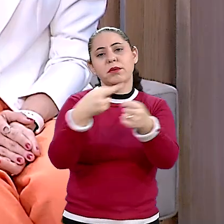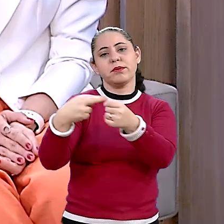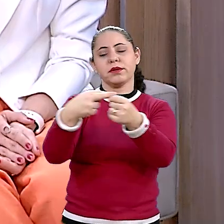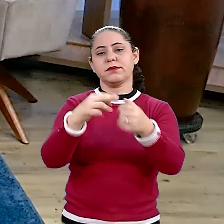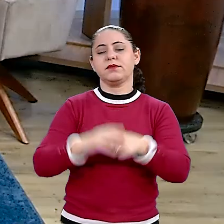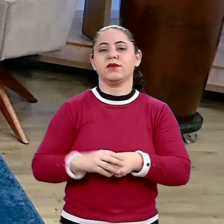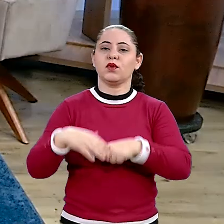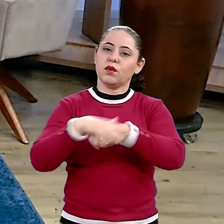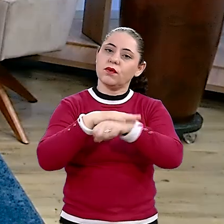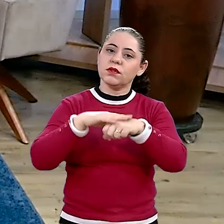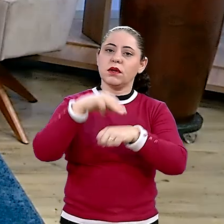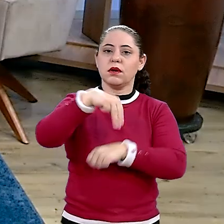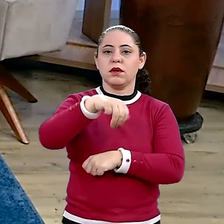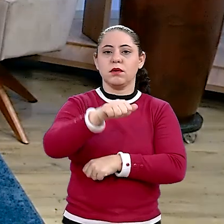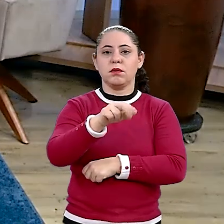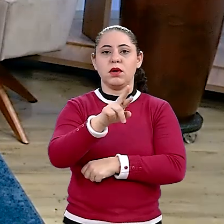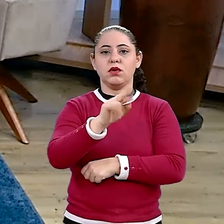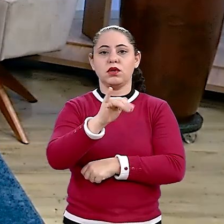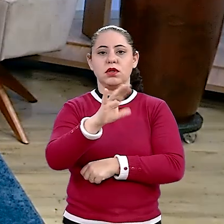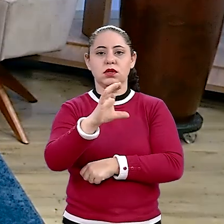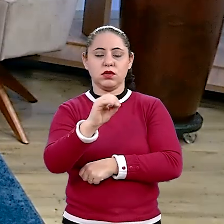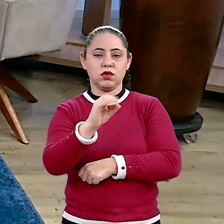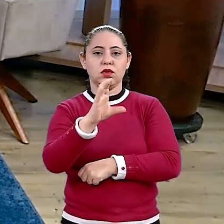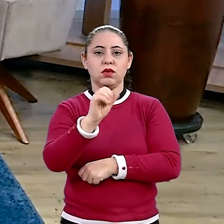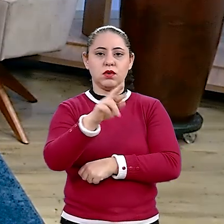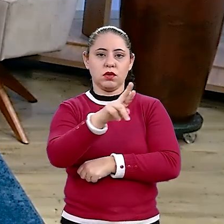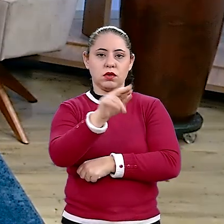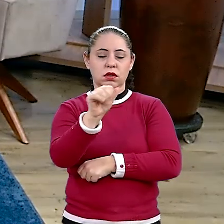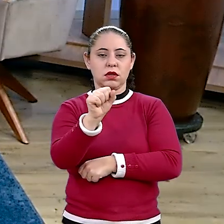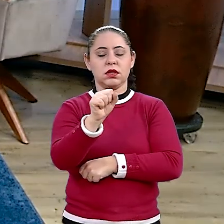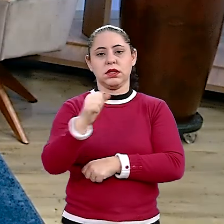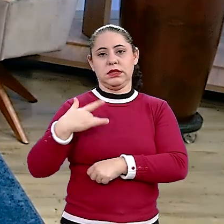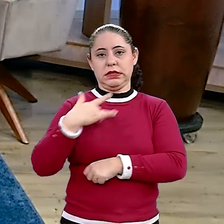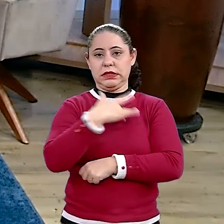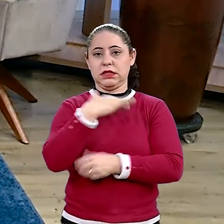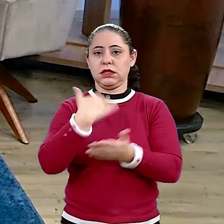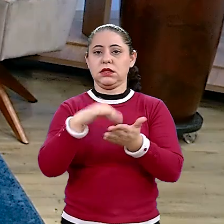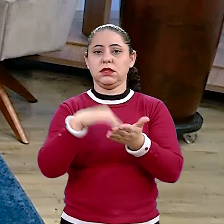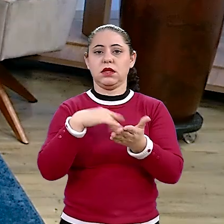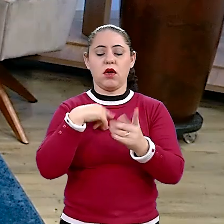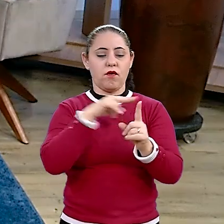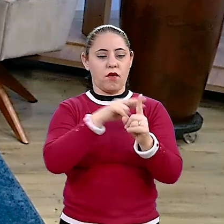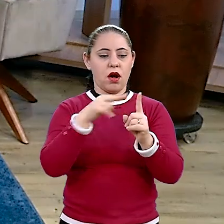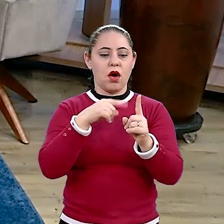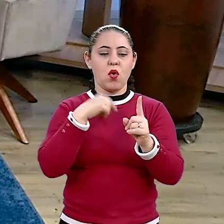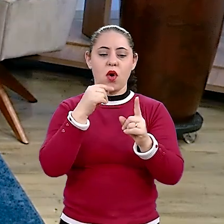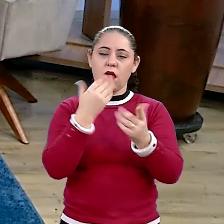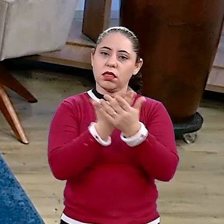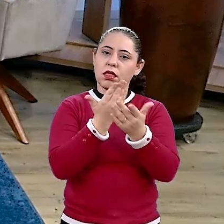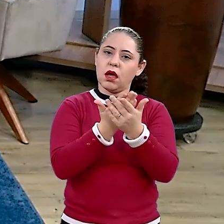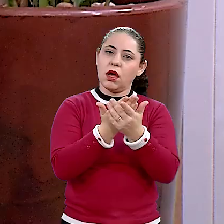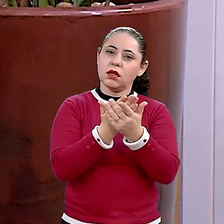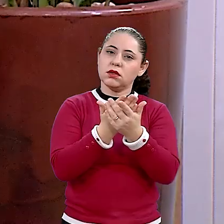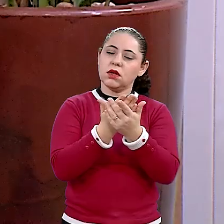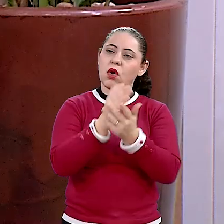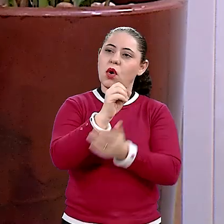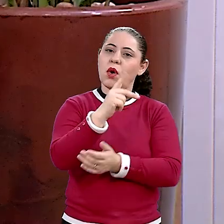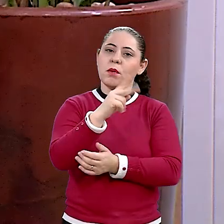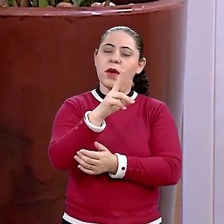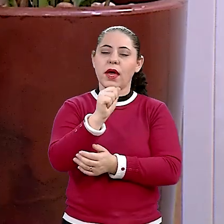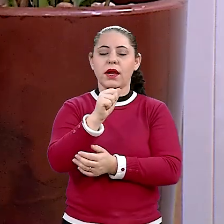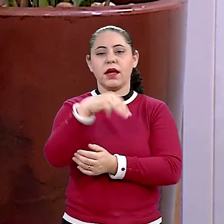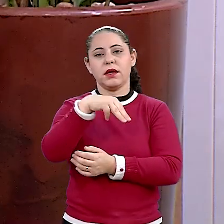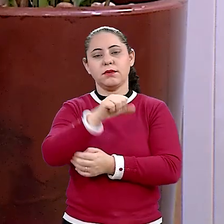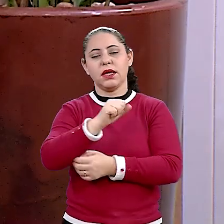Dr. Maurício Corrêa Simões, que é o secretário de Estado de Saúde. Ele está olhando essa situação do Opera MS, do Mais